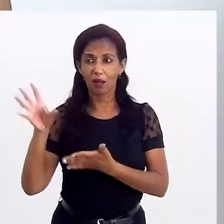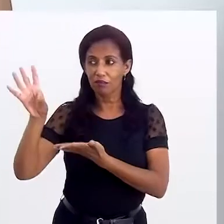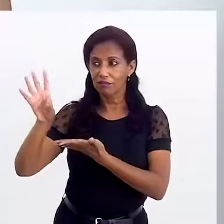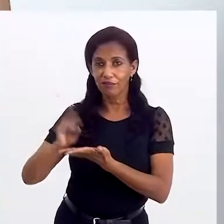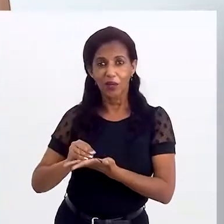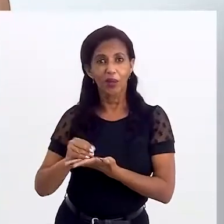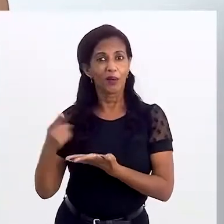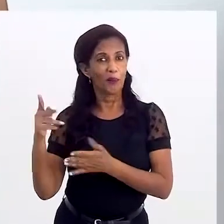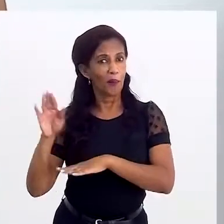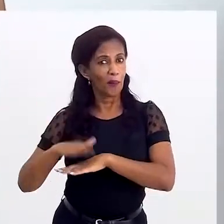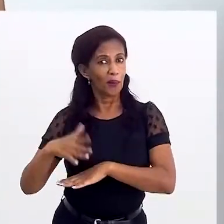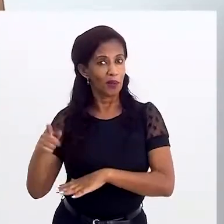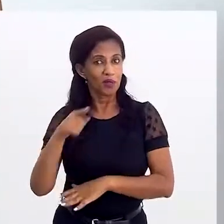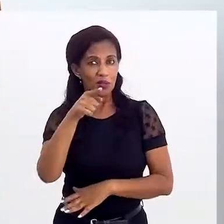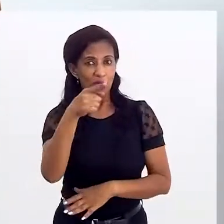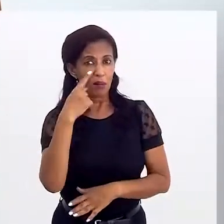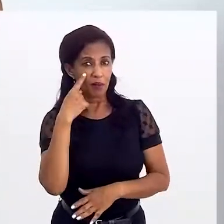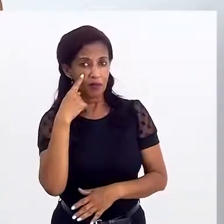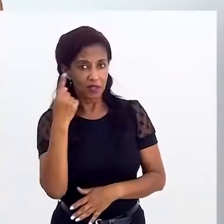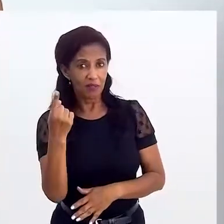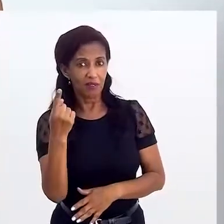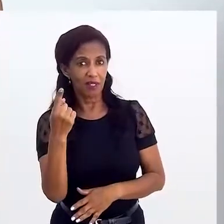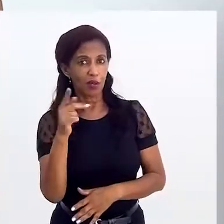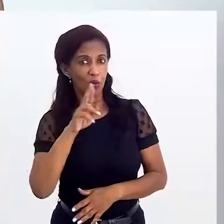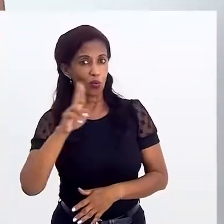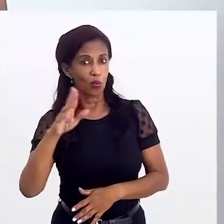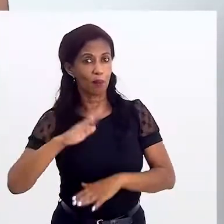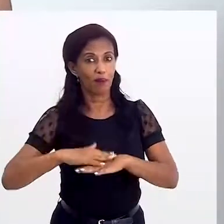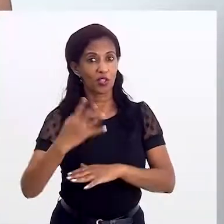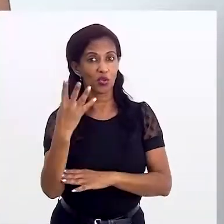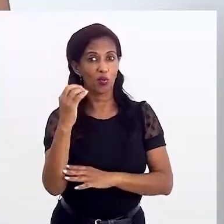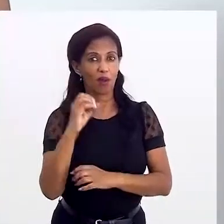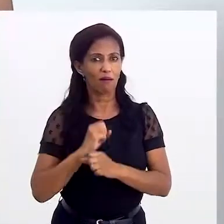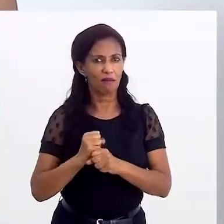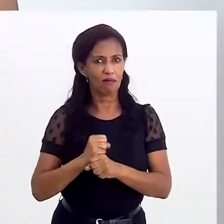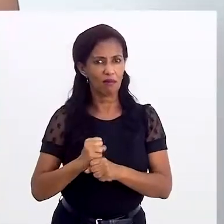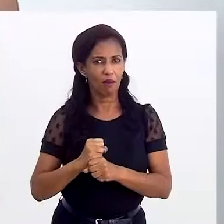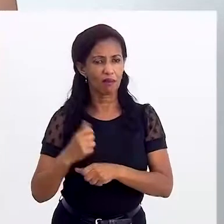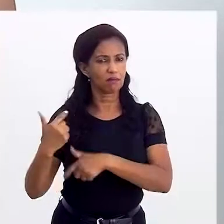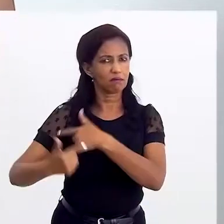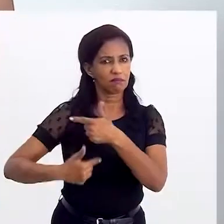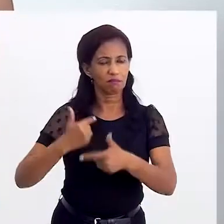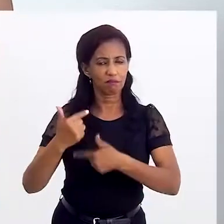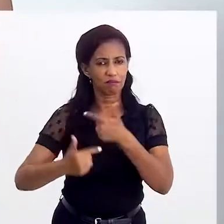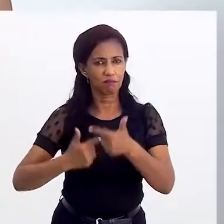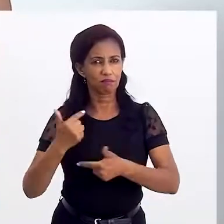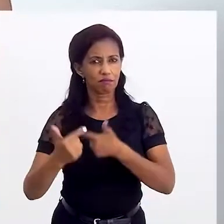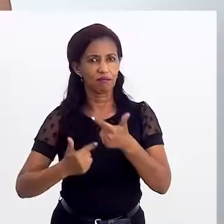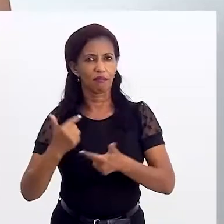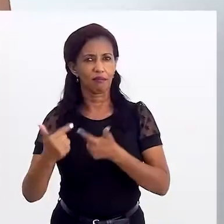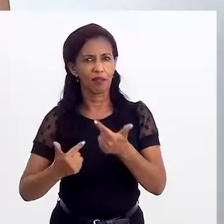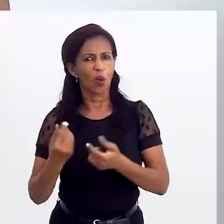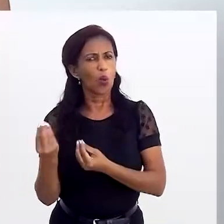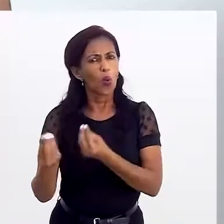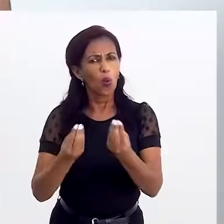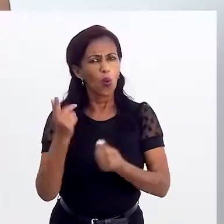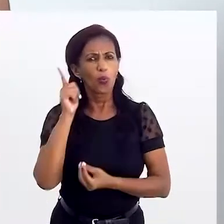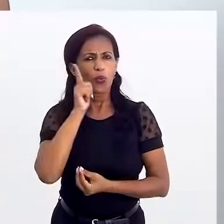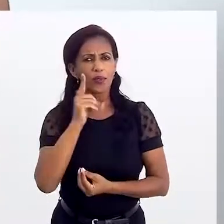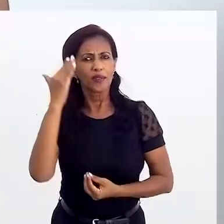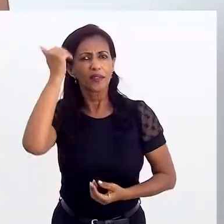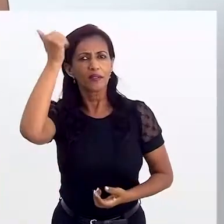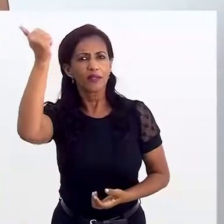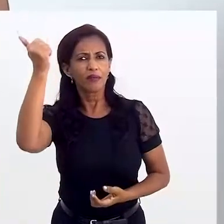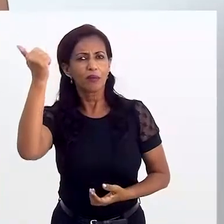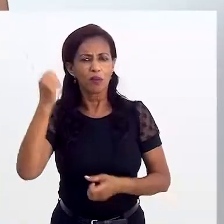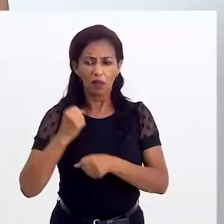Luciano, Nara Leão, só para citar alguns. Há mais de 40 anos no mercado fonográfico, como eles conseguiram